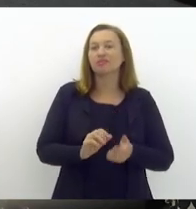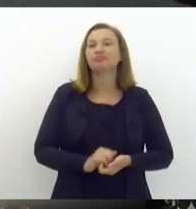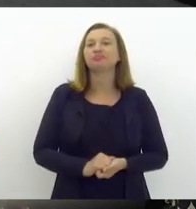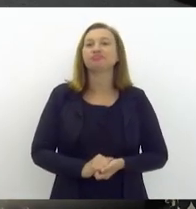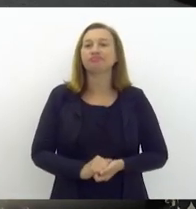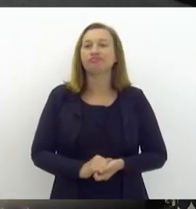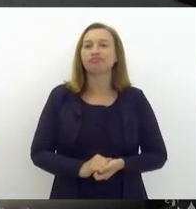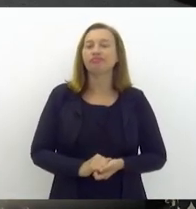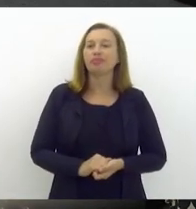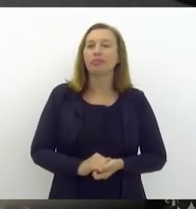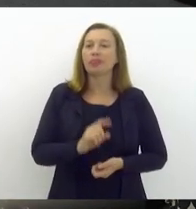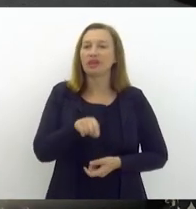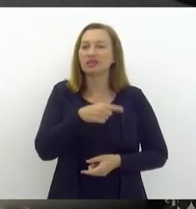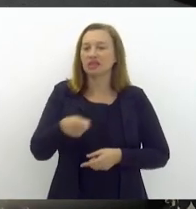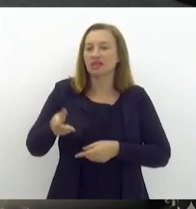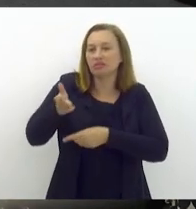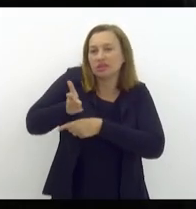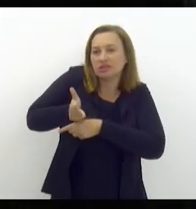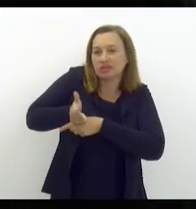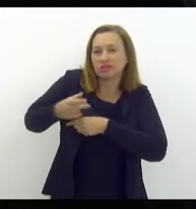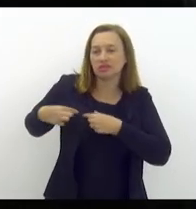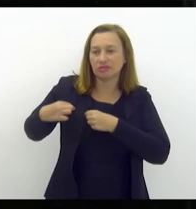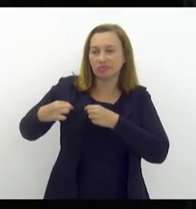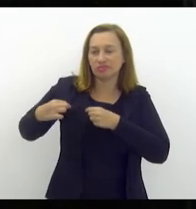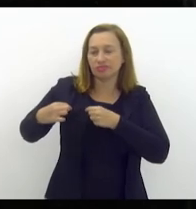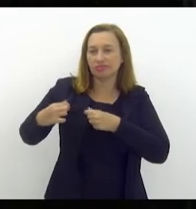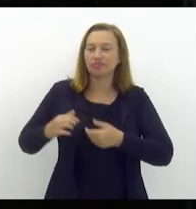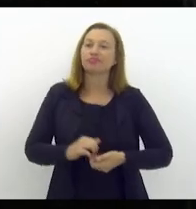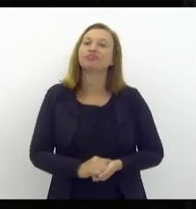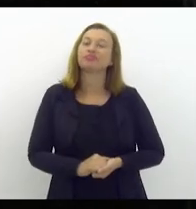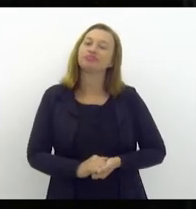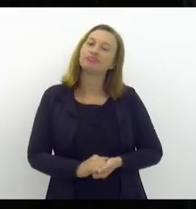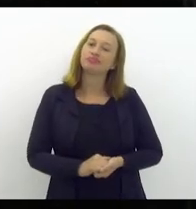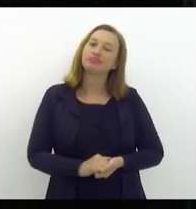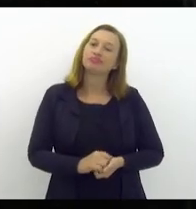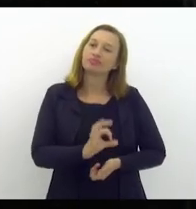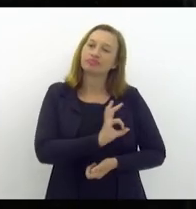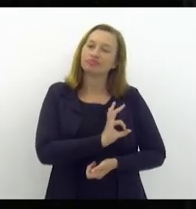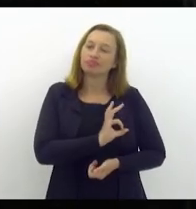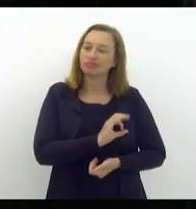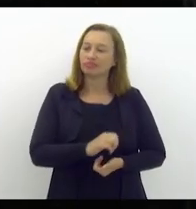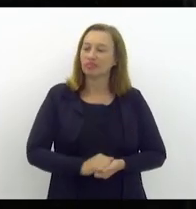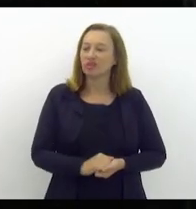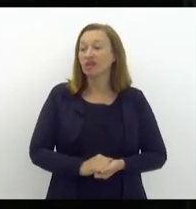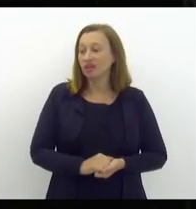a facultação dos agentes de segurança pública para usar as câmaras nos seus próprios